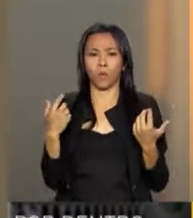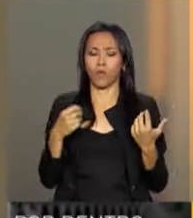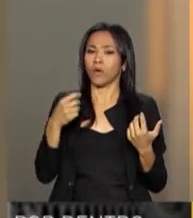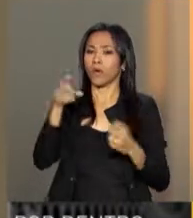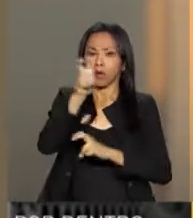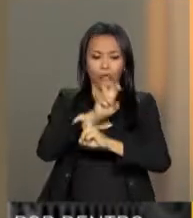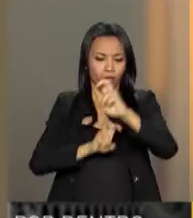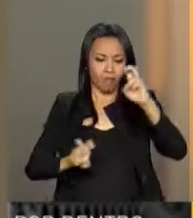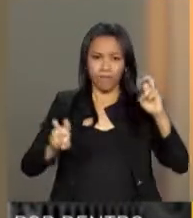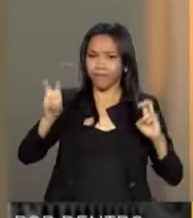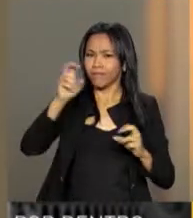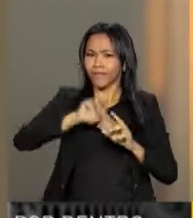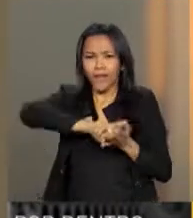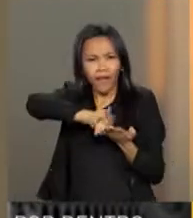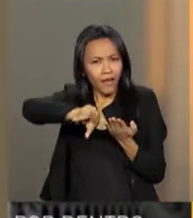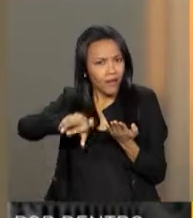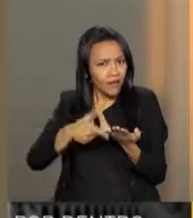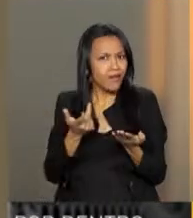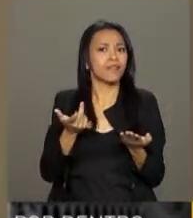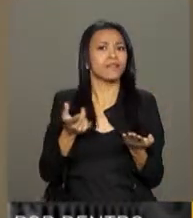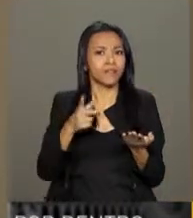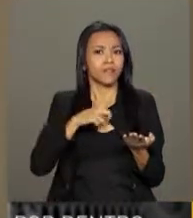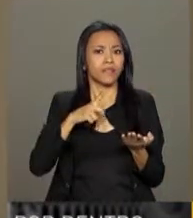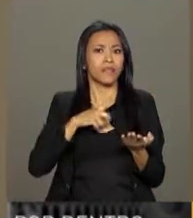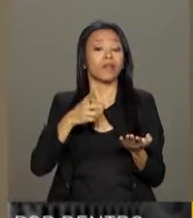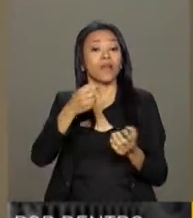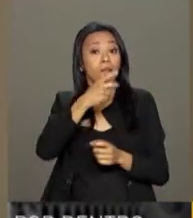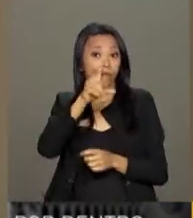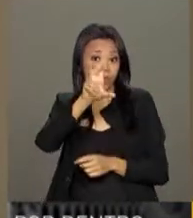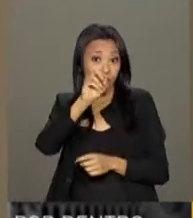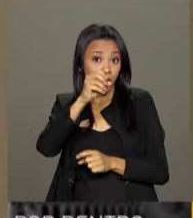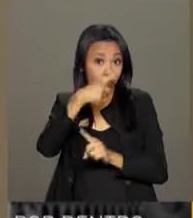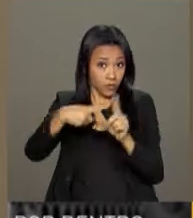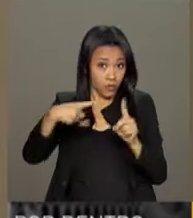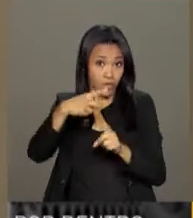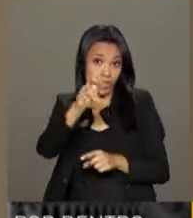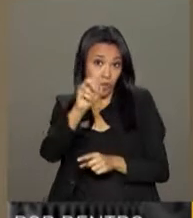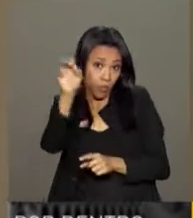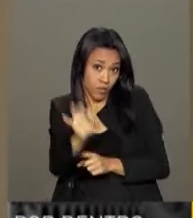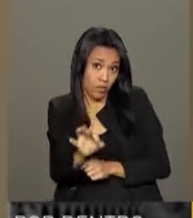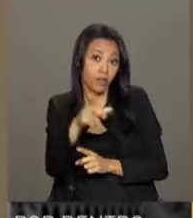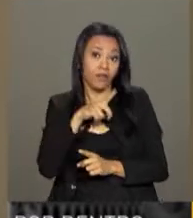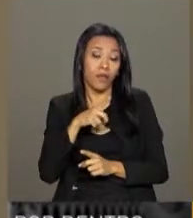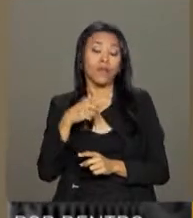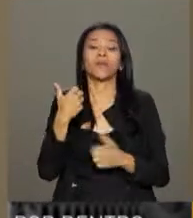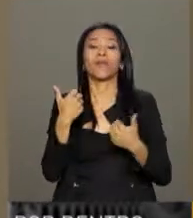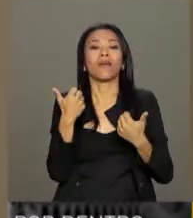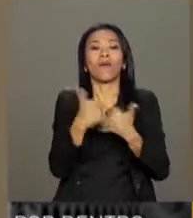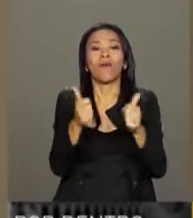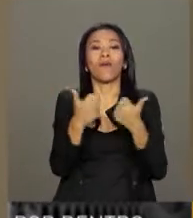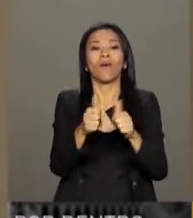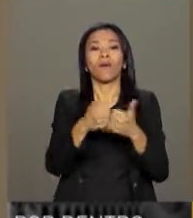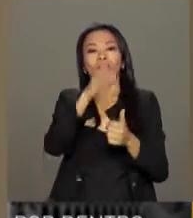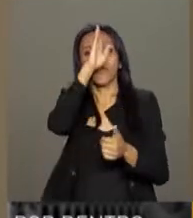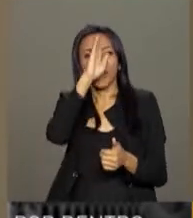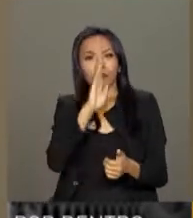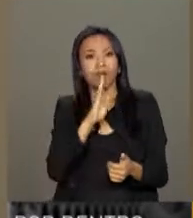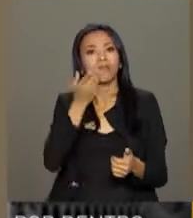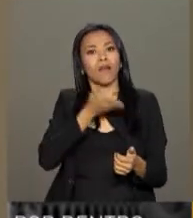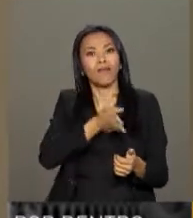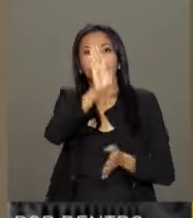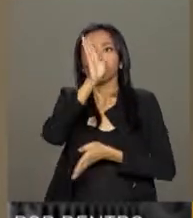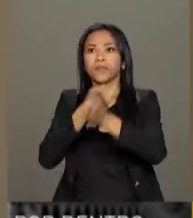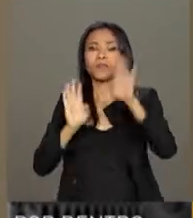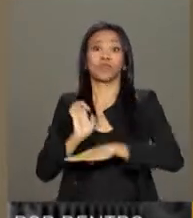e além desses acessos à meia-entrada ele também dá direito a passagens interestaduais gratuitas ou